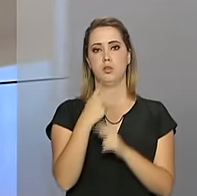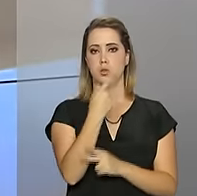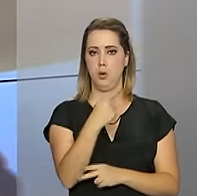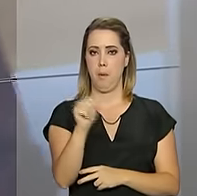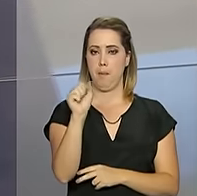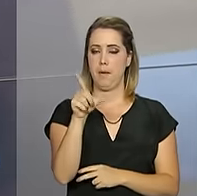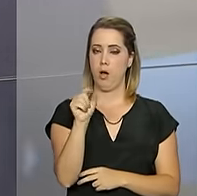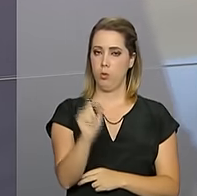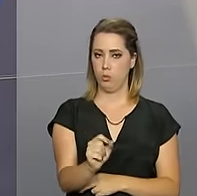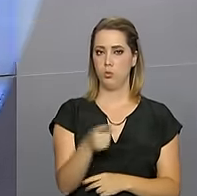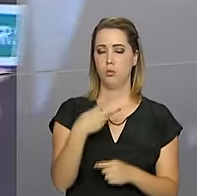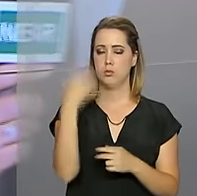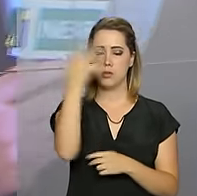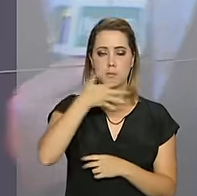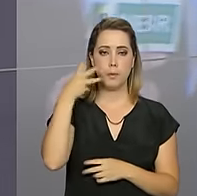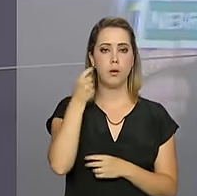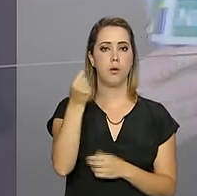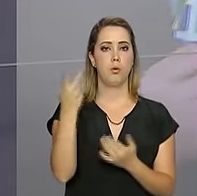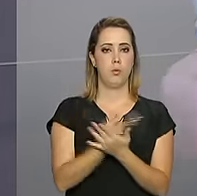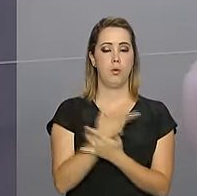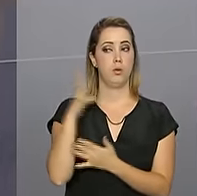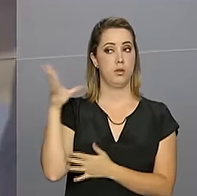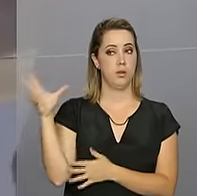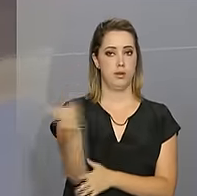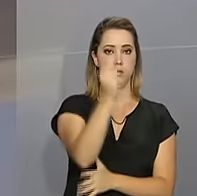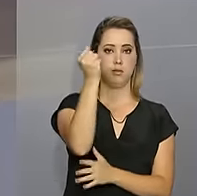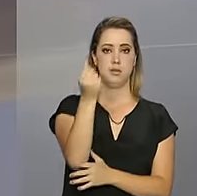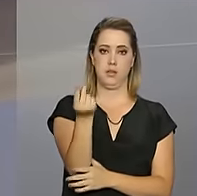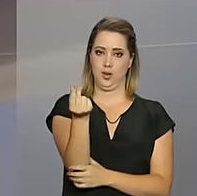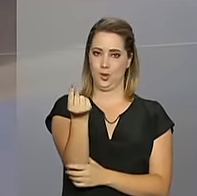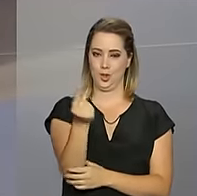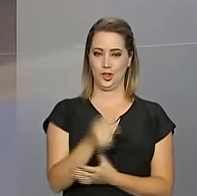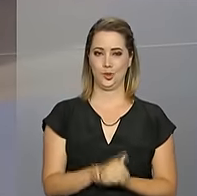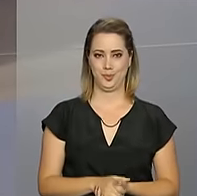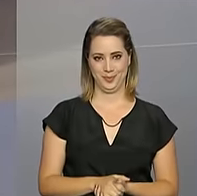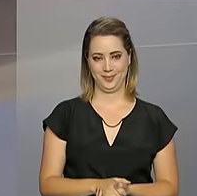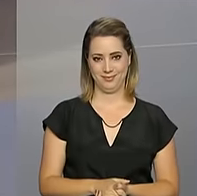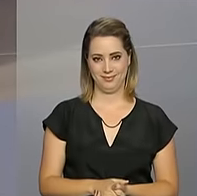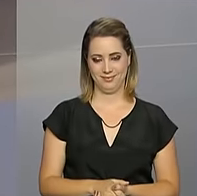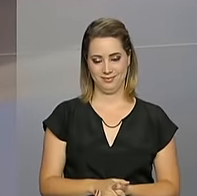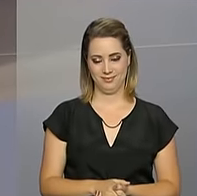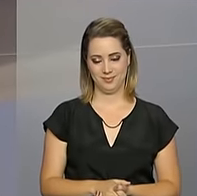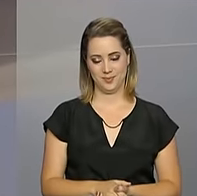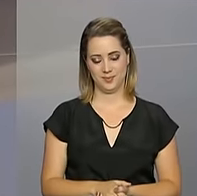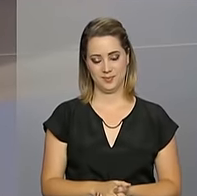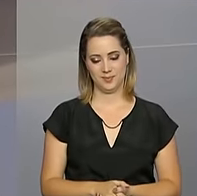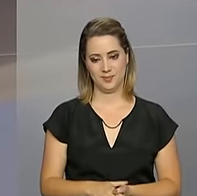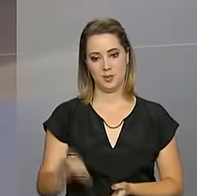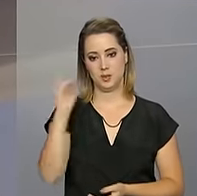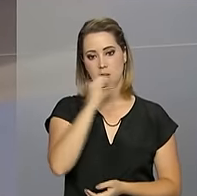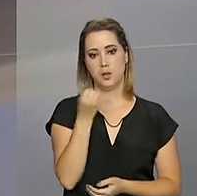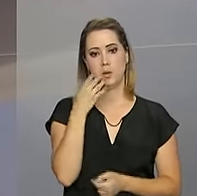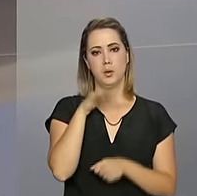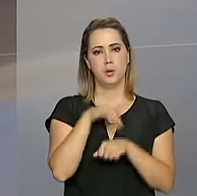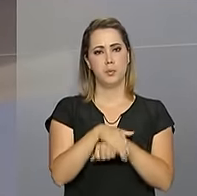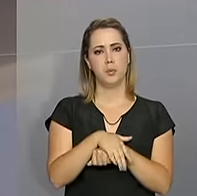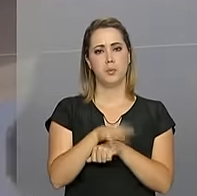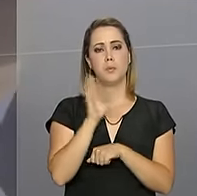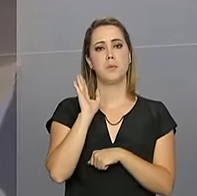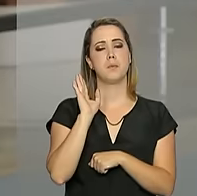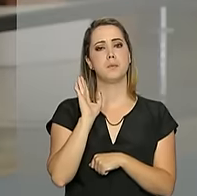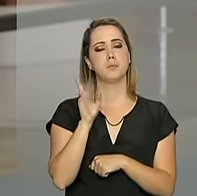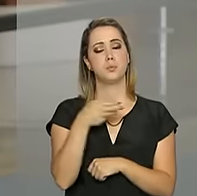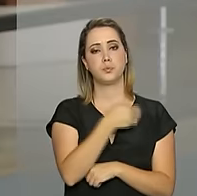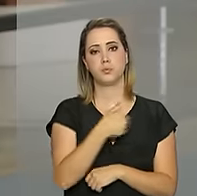Lassalve explica para a gente como vai funcionar o saque. Olá, Paulo. Olá, Roberto. Boa noite. Olha, Roberto, o